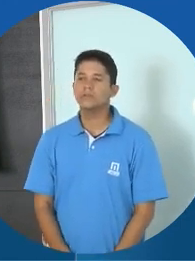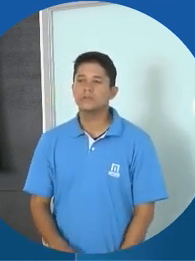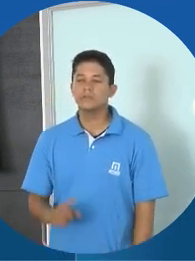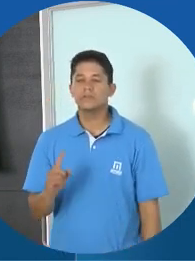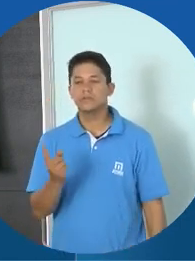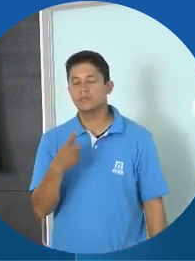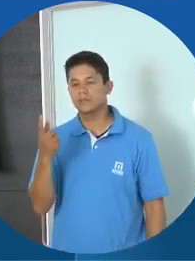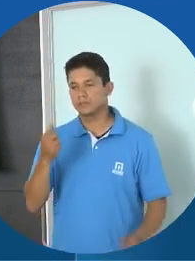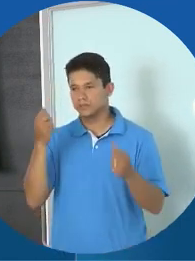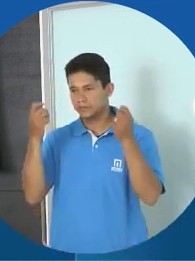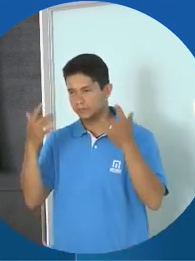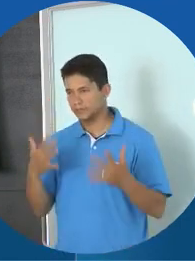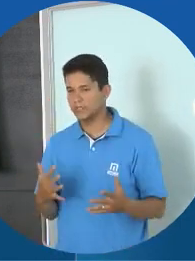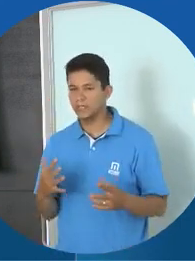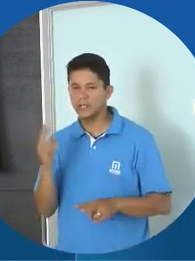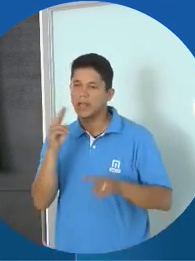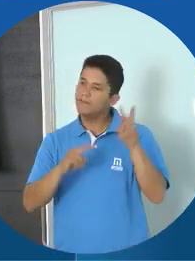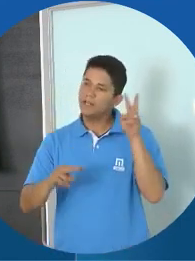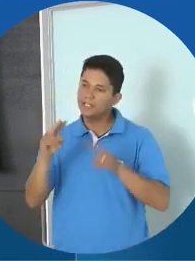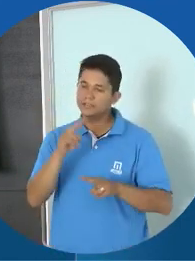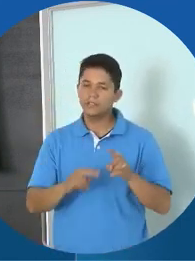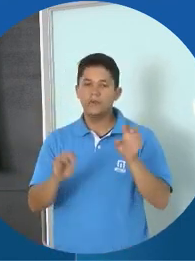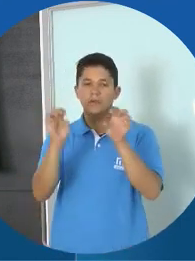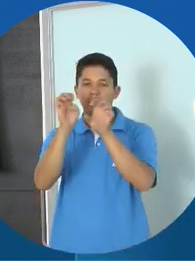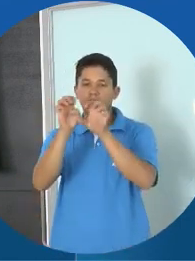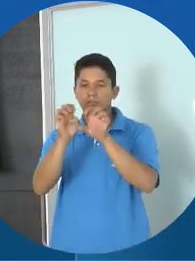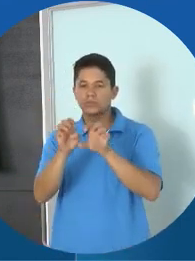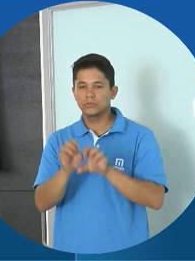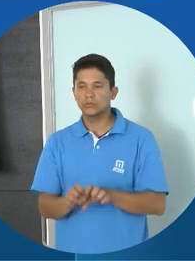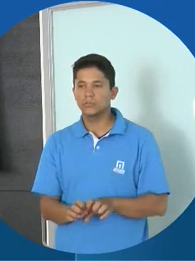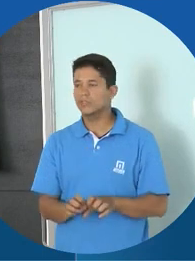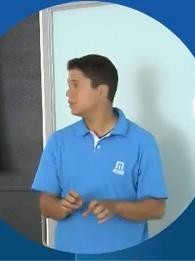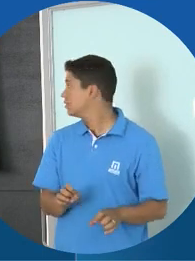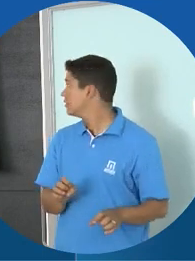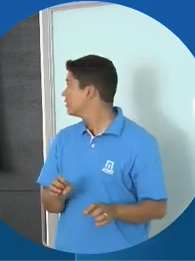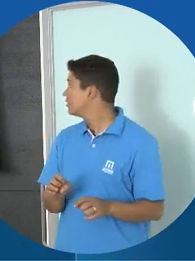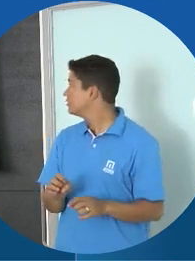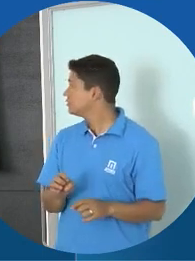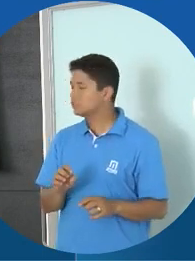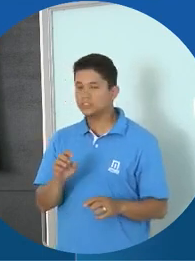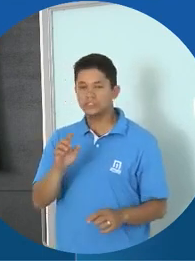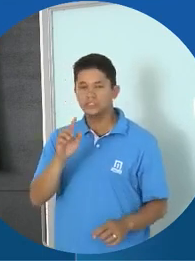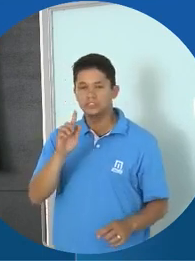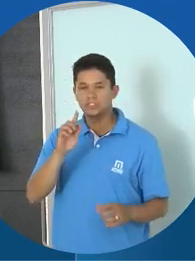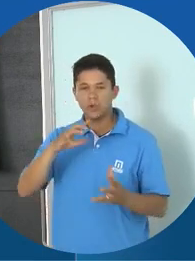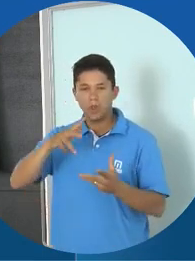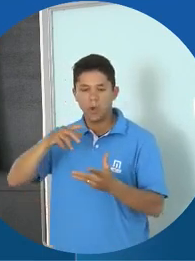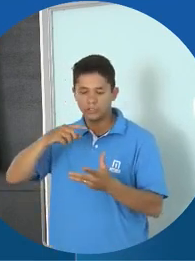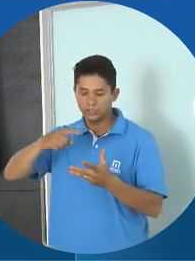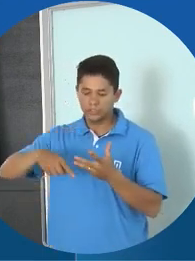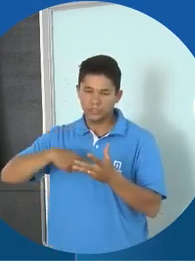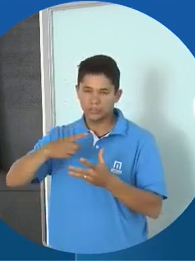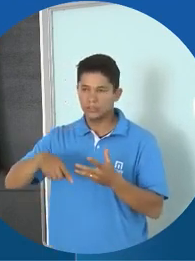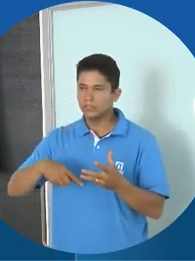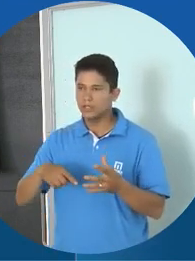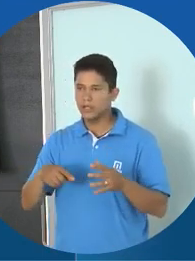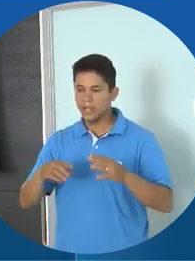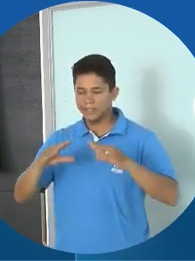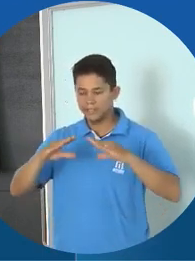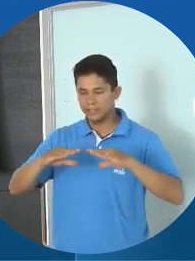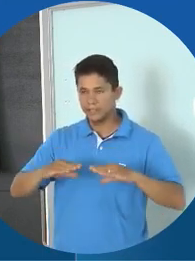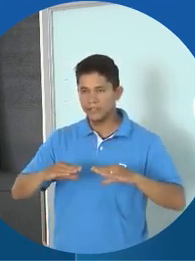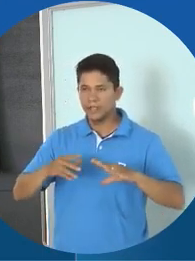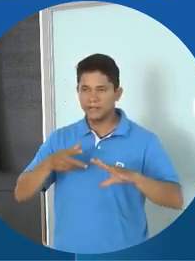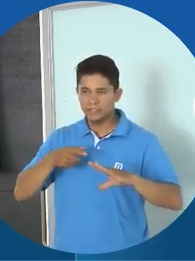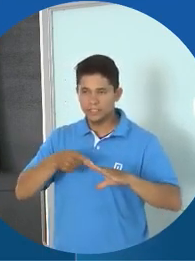avaliação da estrutura geológica, porque a gente precisa identificar esses pontos de injeção, não é falar, está recalcando, vou injetar 2 metros de profundidade. Não